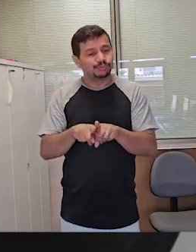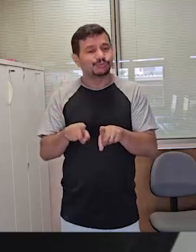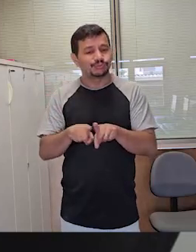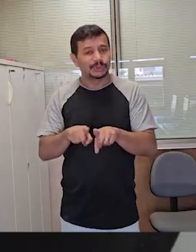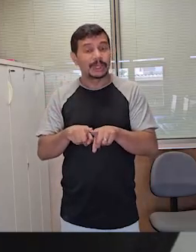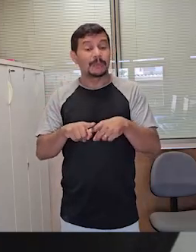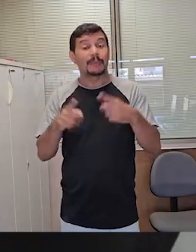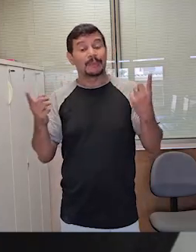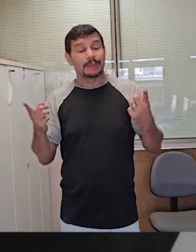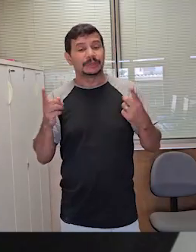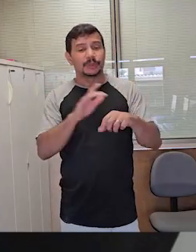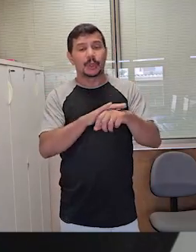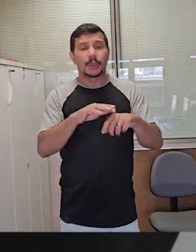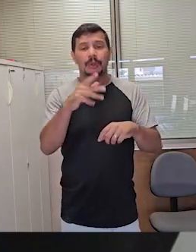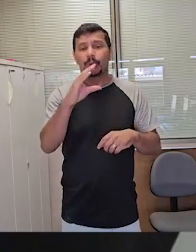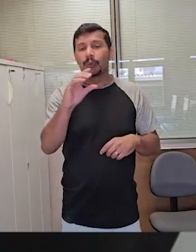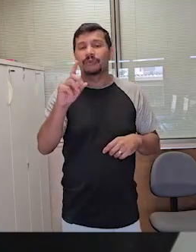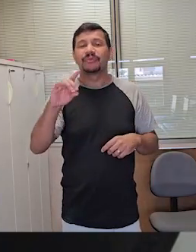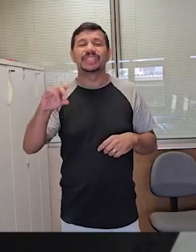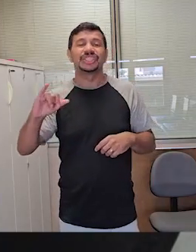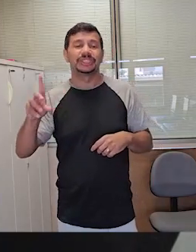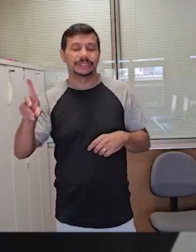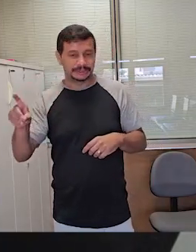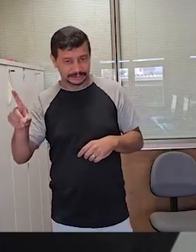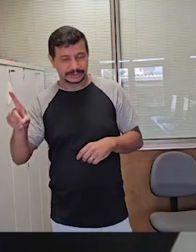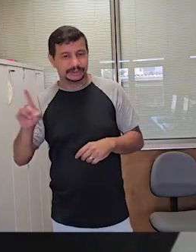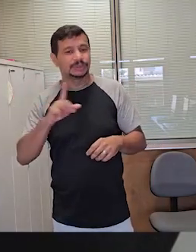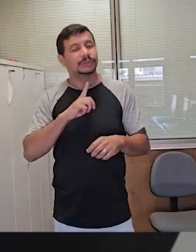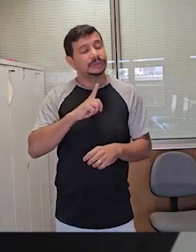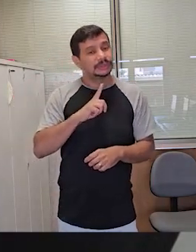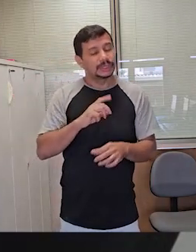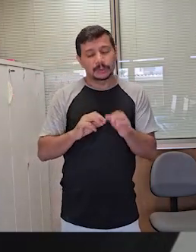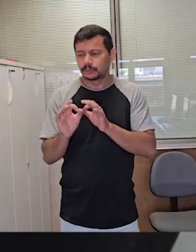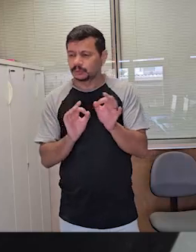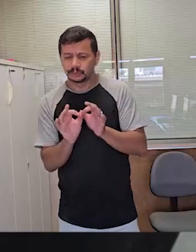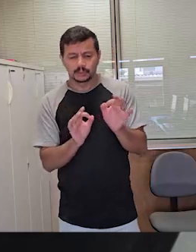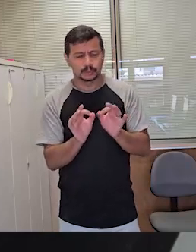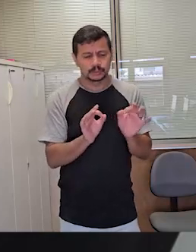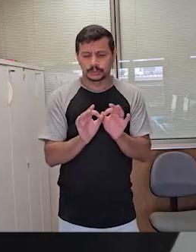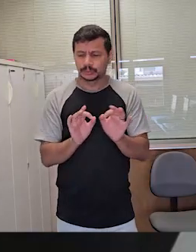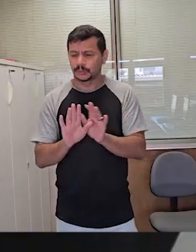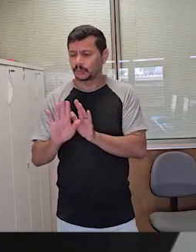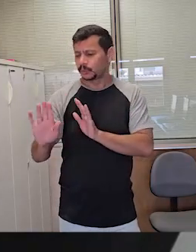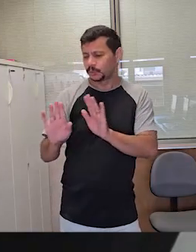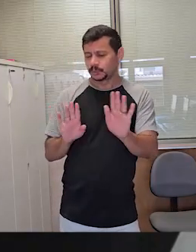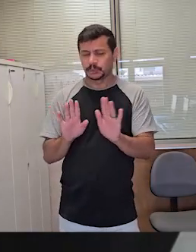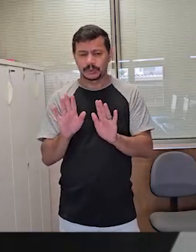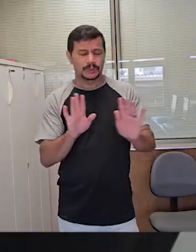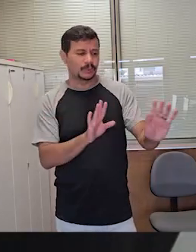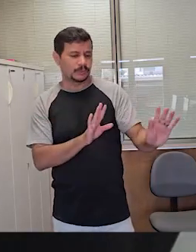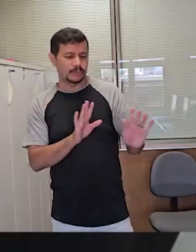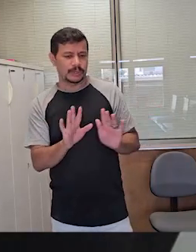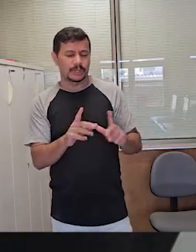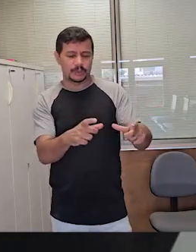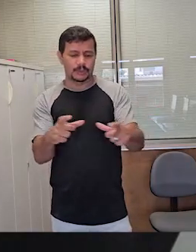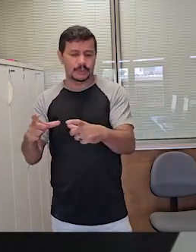o período da pandemia que teve menos acidente de trabalho, porque você está com quase todo mundo e, logicamente, necessariamente precisa estar afastado